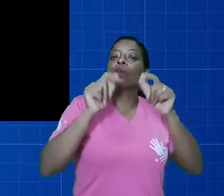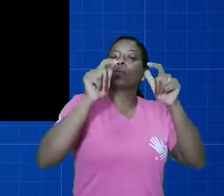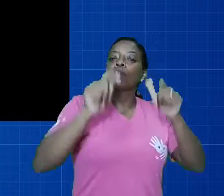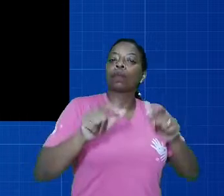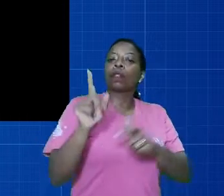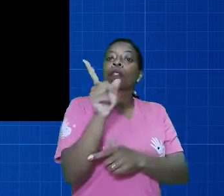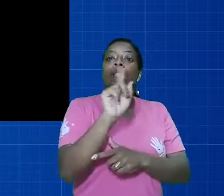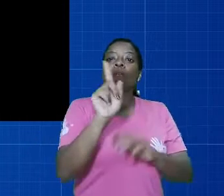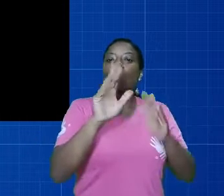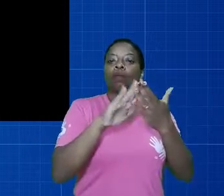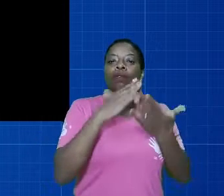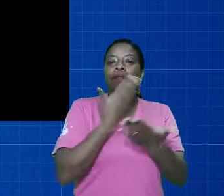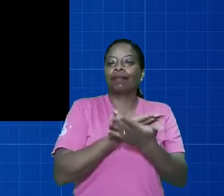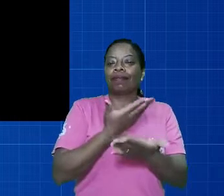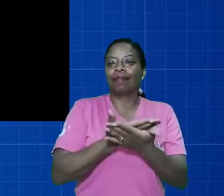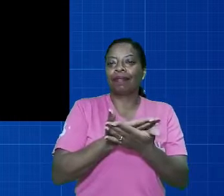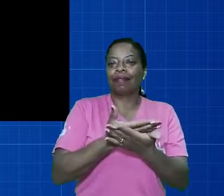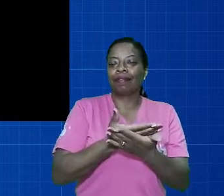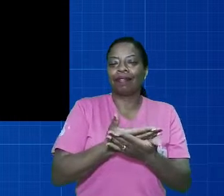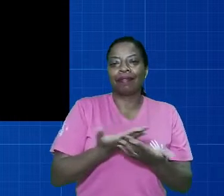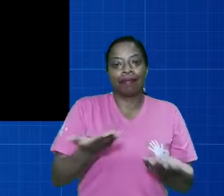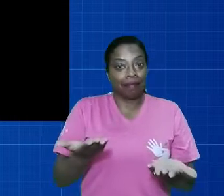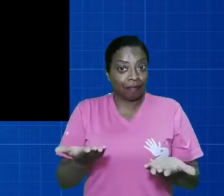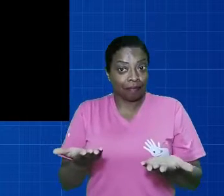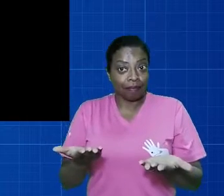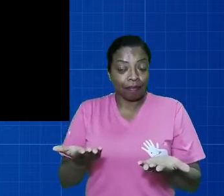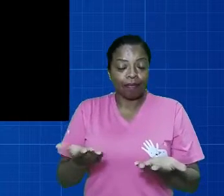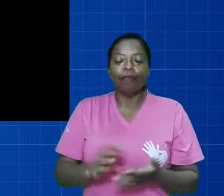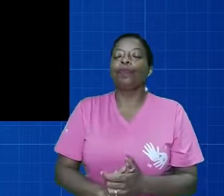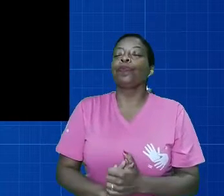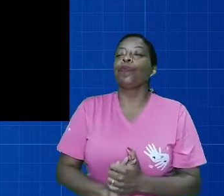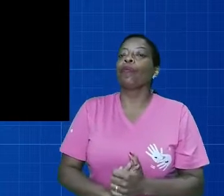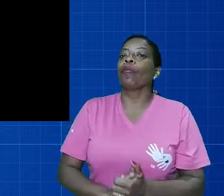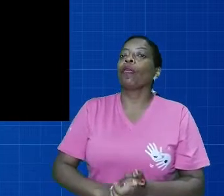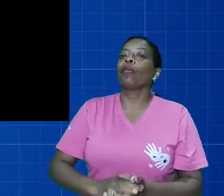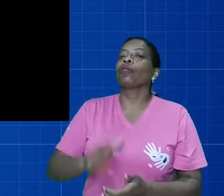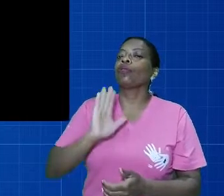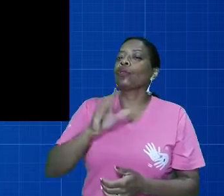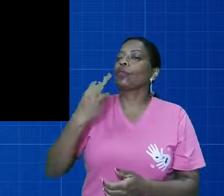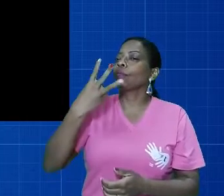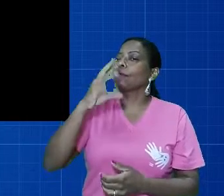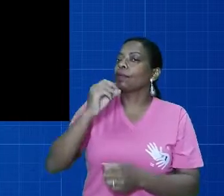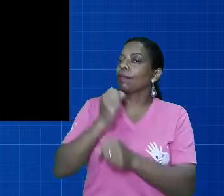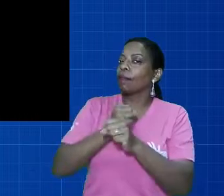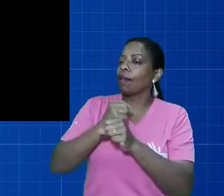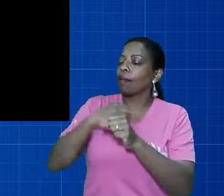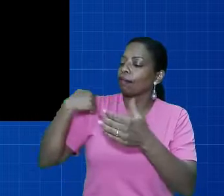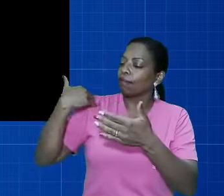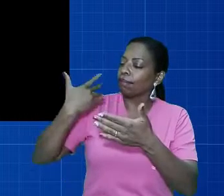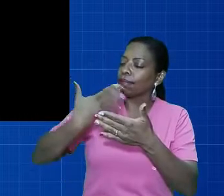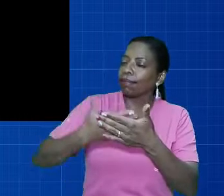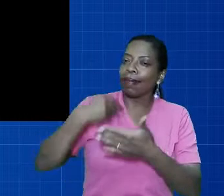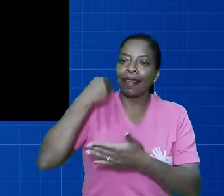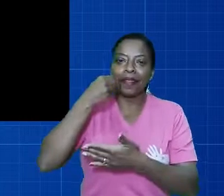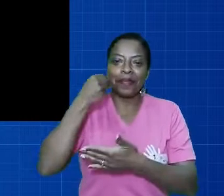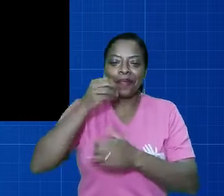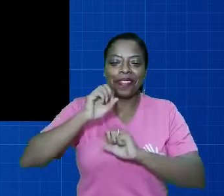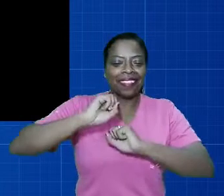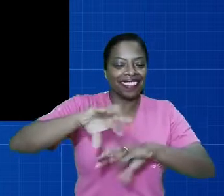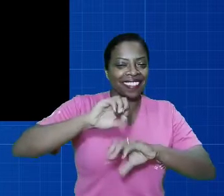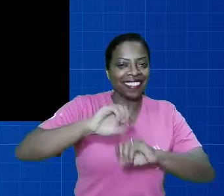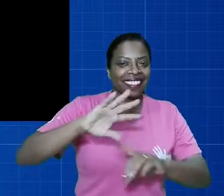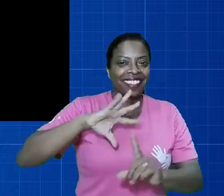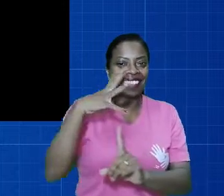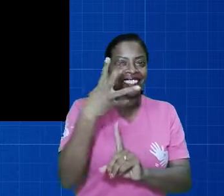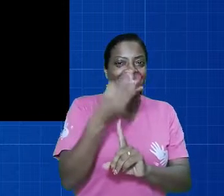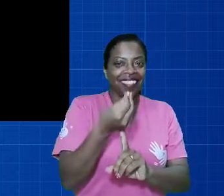E os seus 30 anos nessa experiência de ensinar, né, a arte, seja para os estudantes que fizeram parte, ou